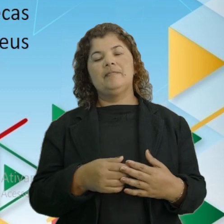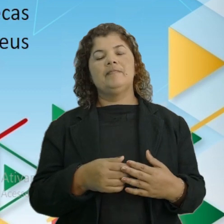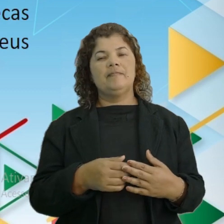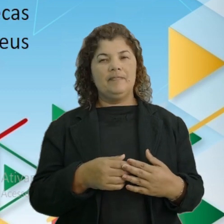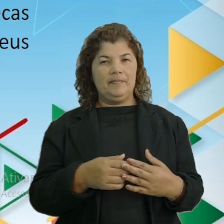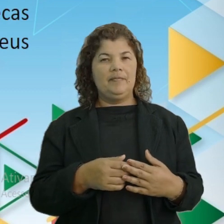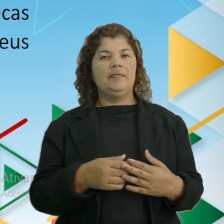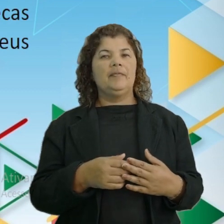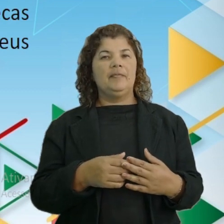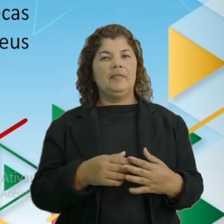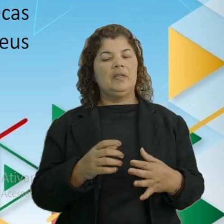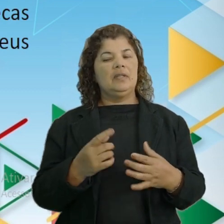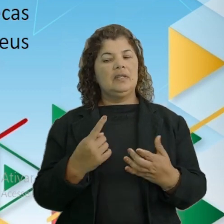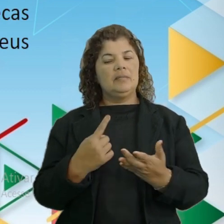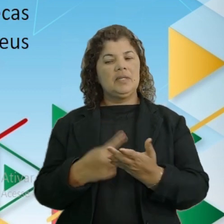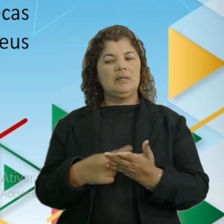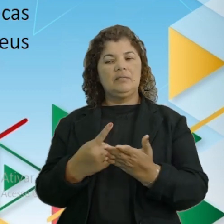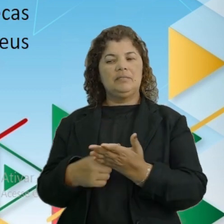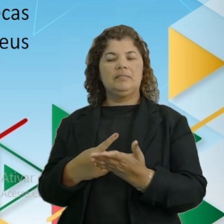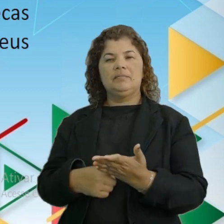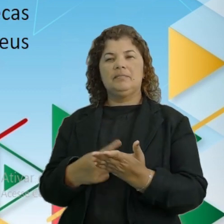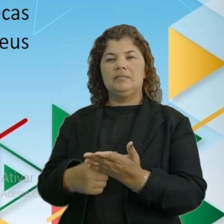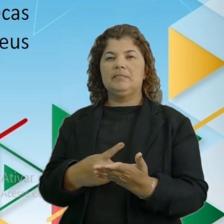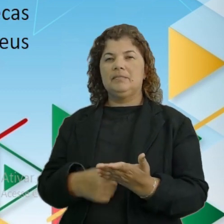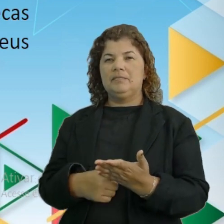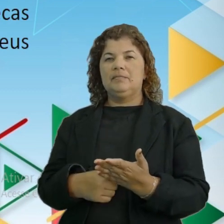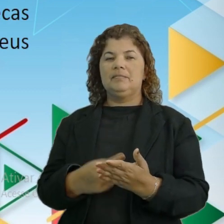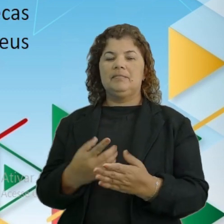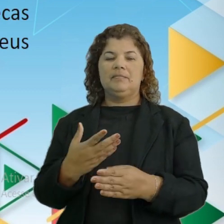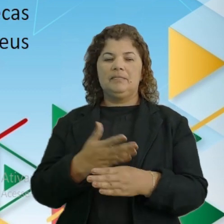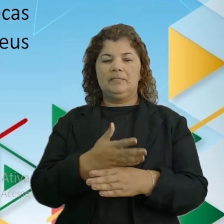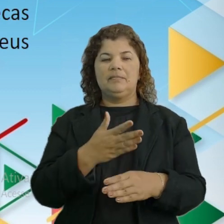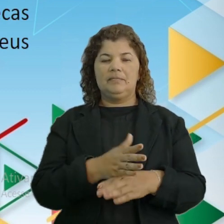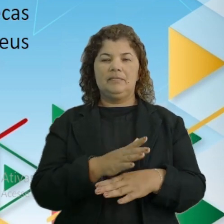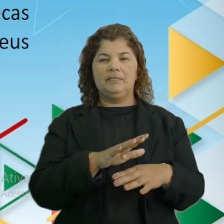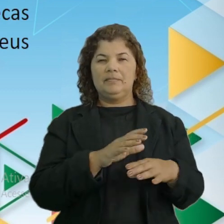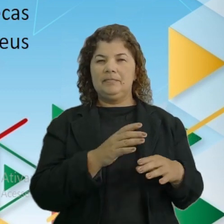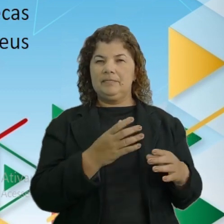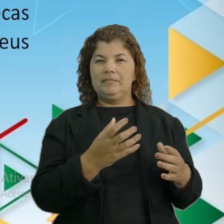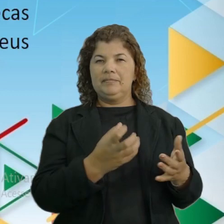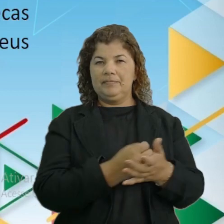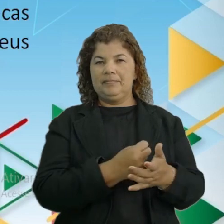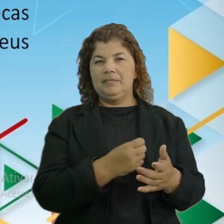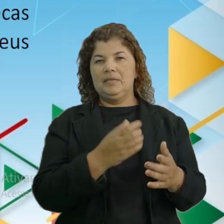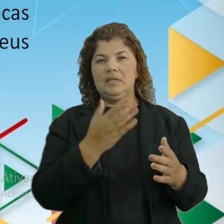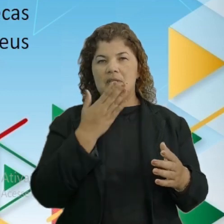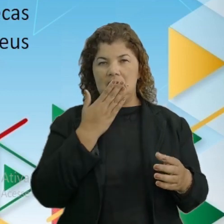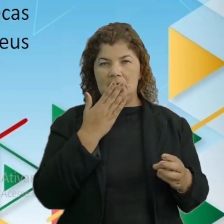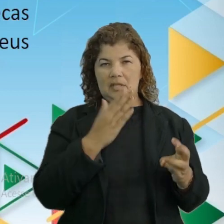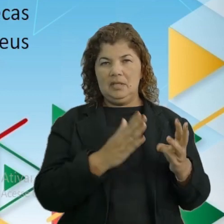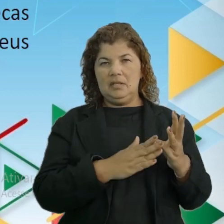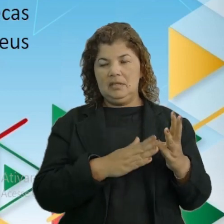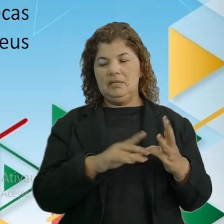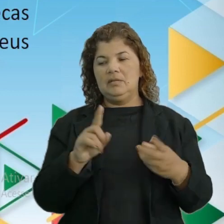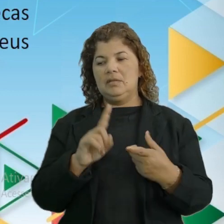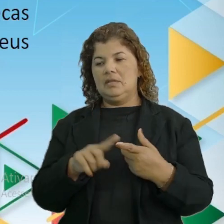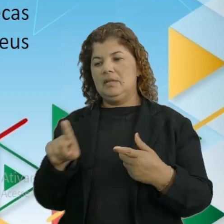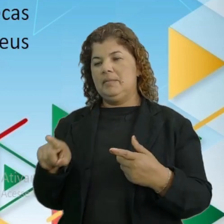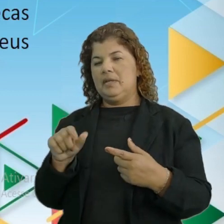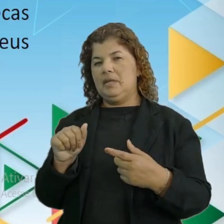alianças. Porque a conquista dos incas e astecas foi só possível porque inúmeros outros